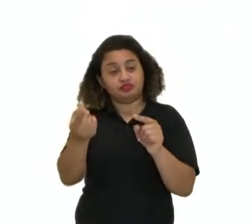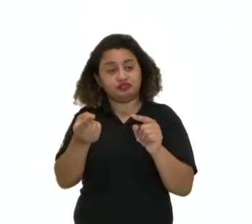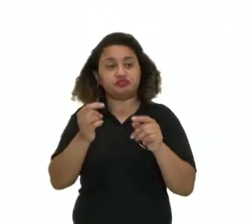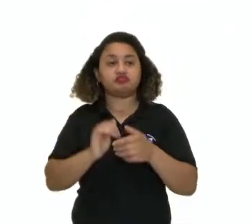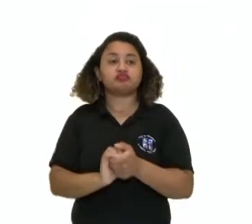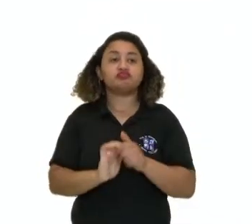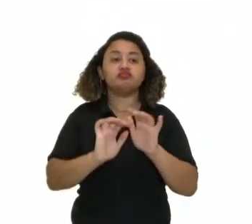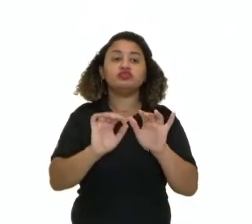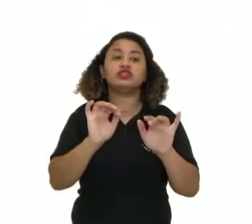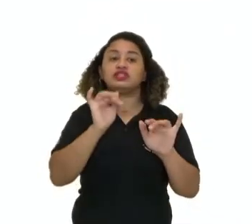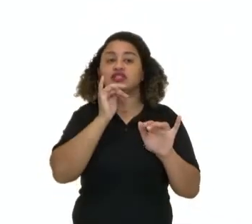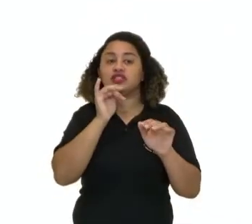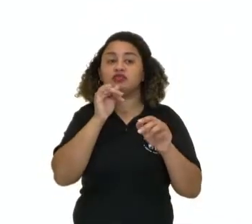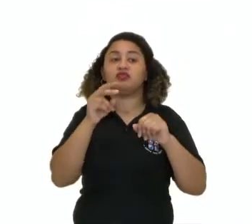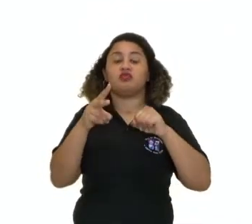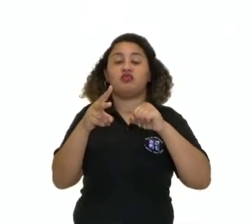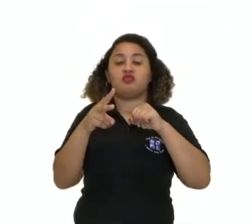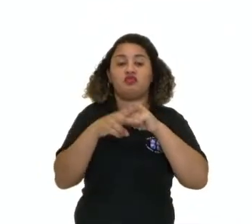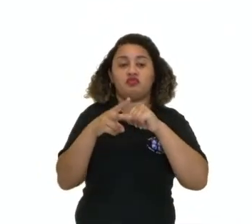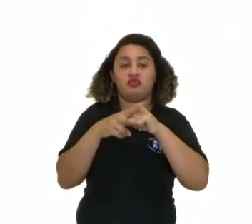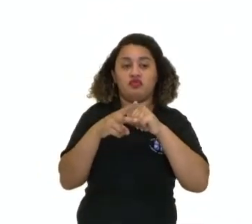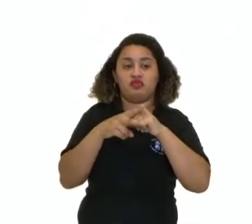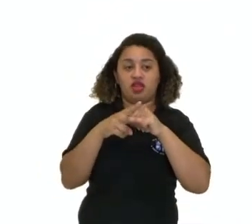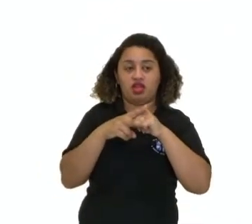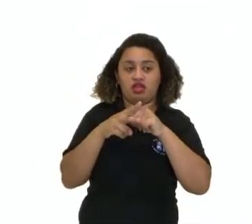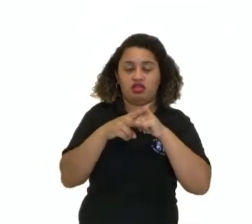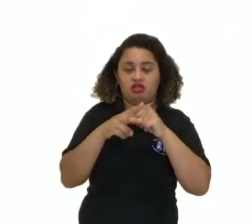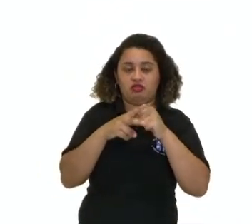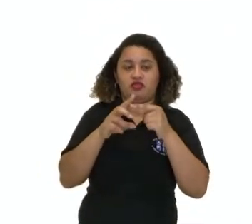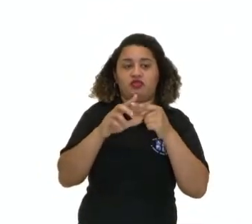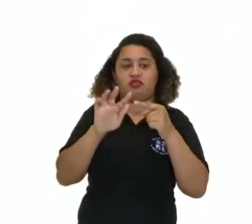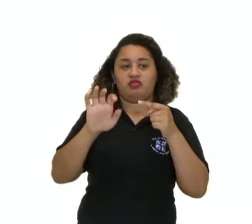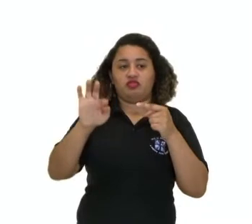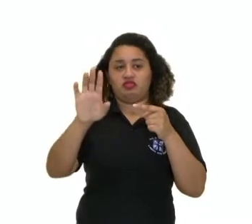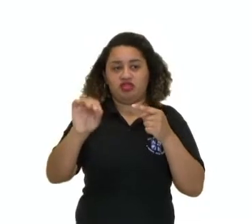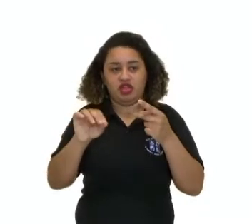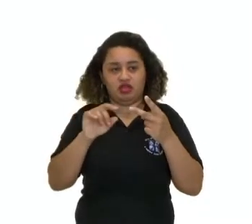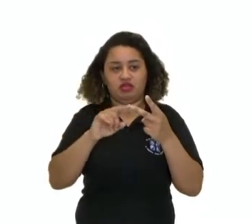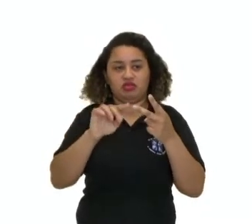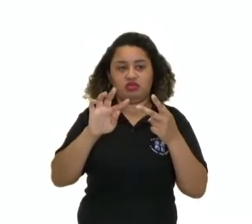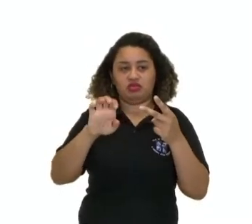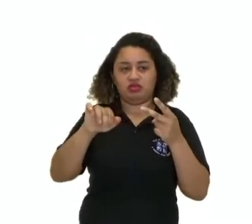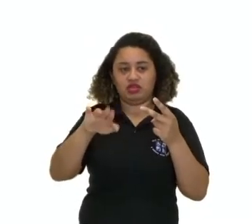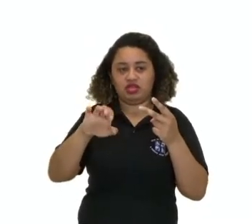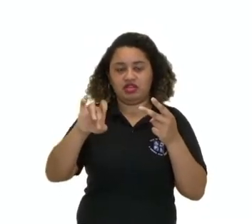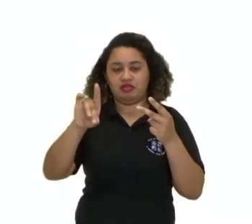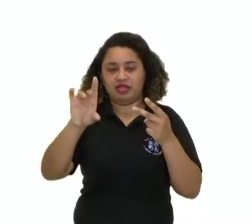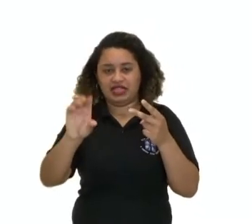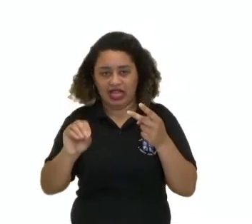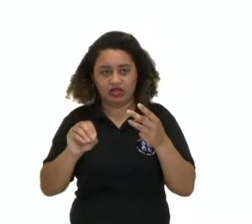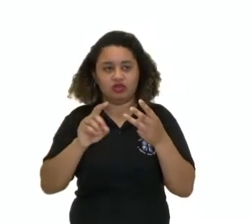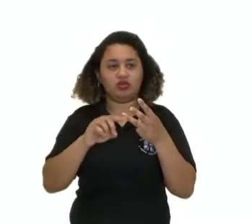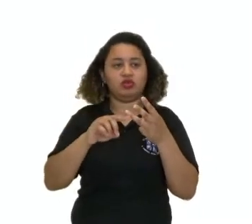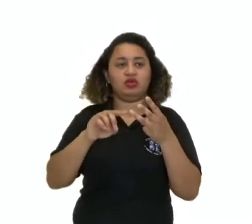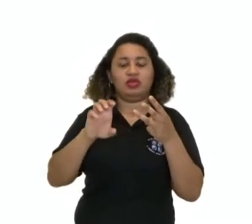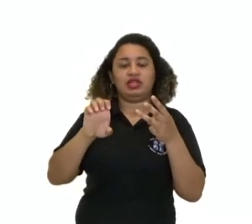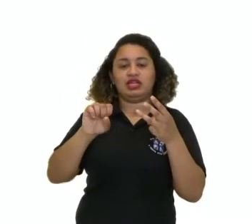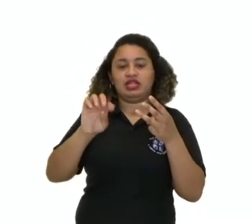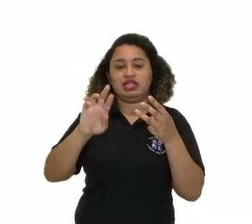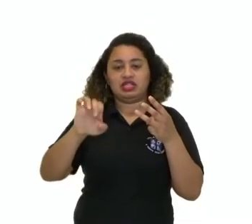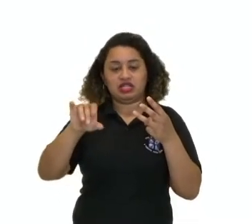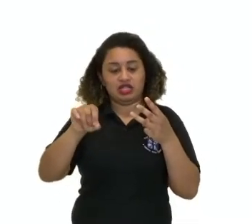exemplo feito terminado escrito Então não vai para dar para dizer feitos e terminando você tá